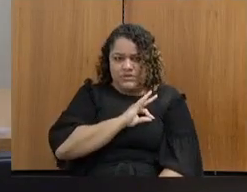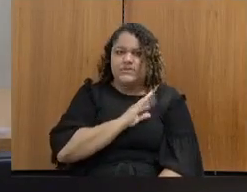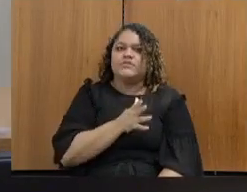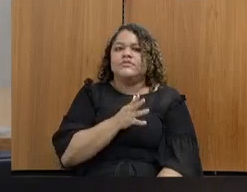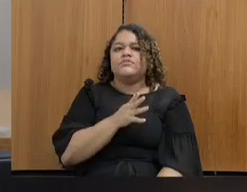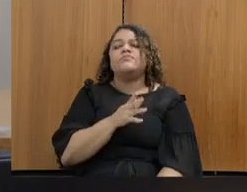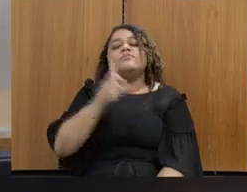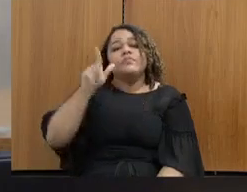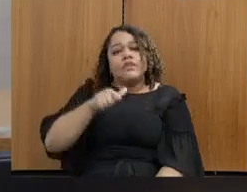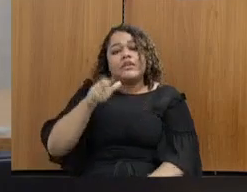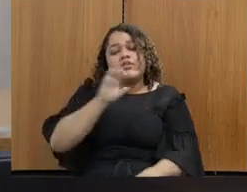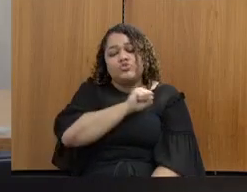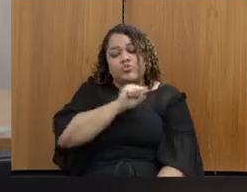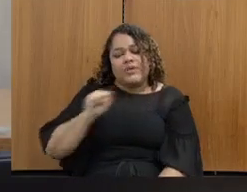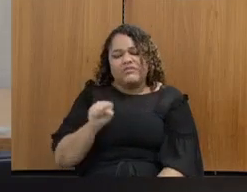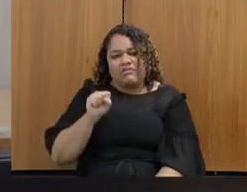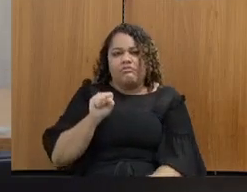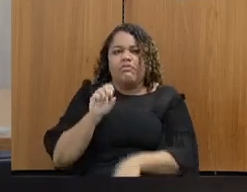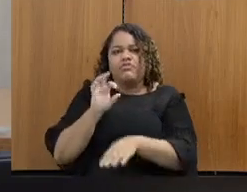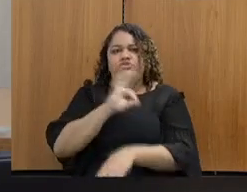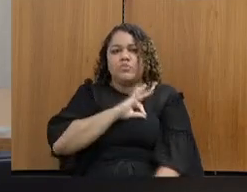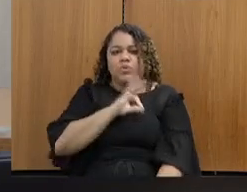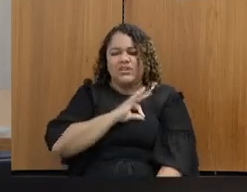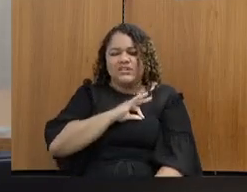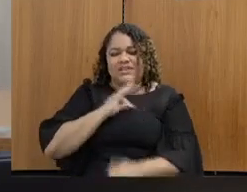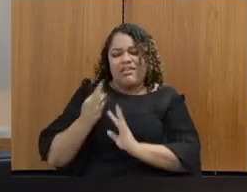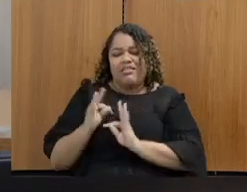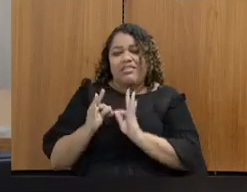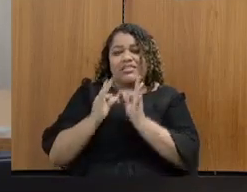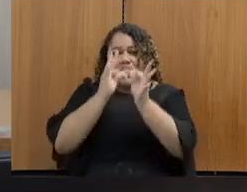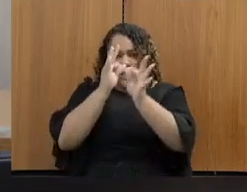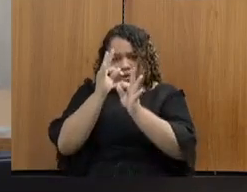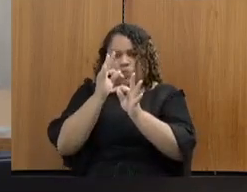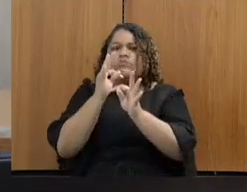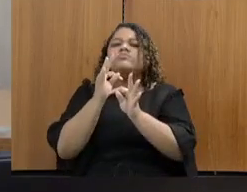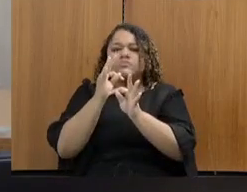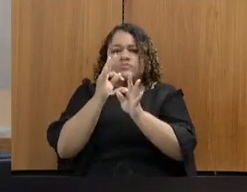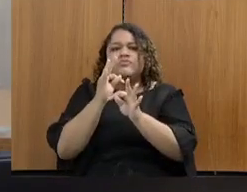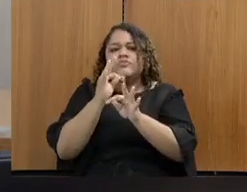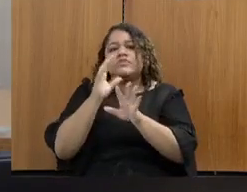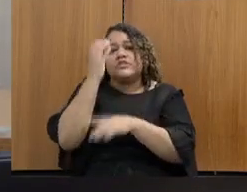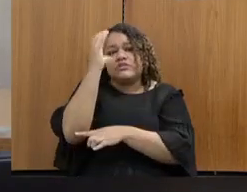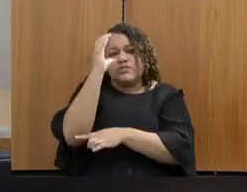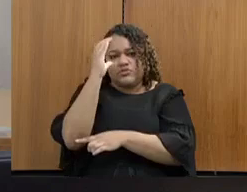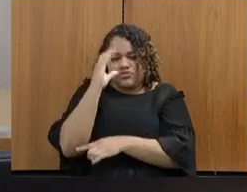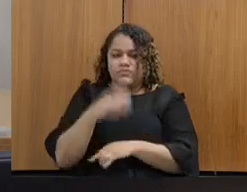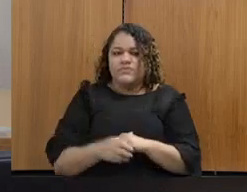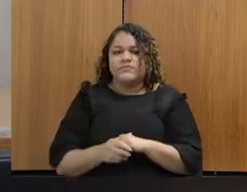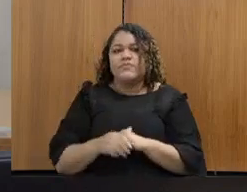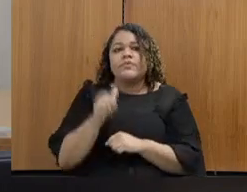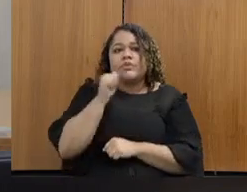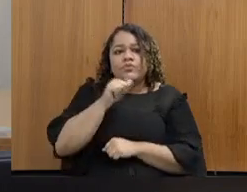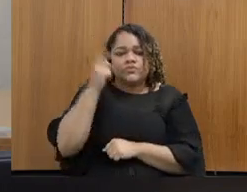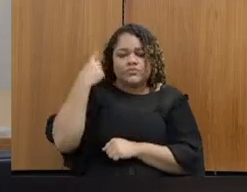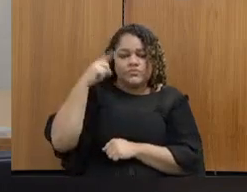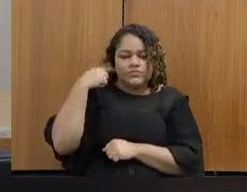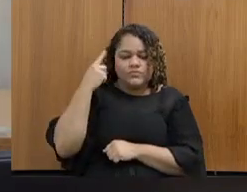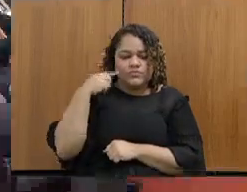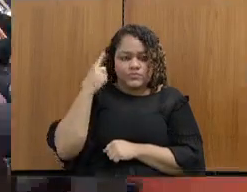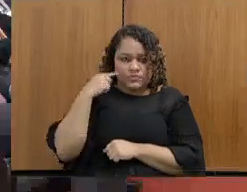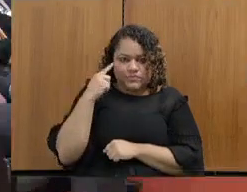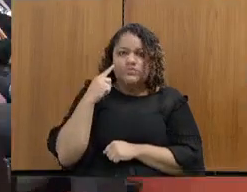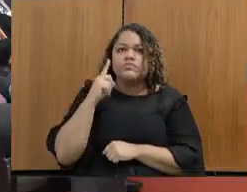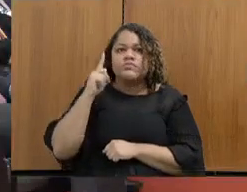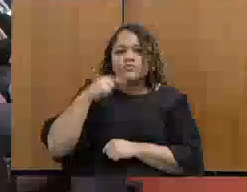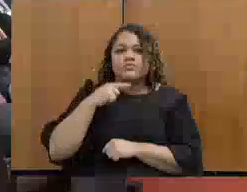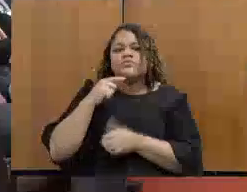científica Doutora Luciene Cardoso morta Vilela inspetora geral dos escrivães do Cláudio Rosa